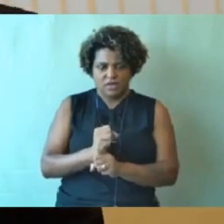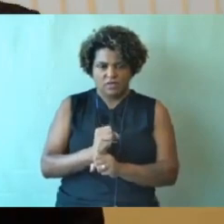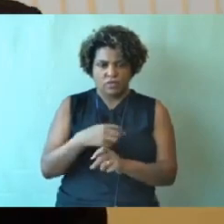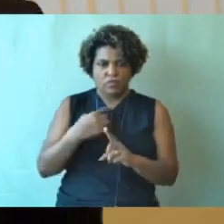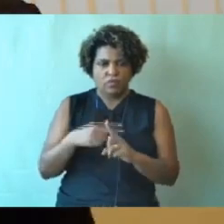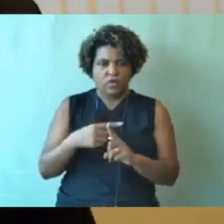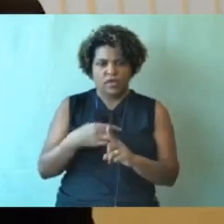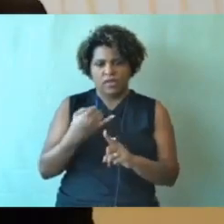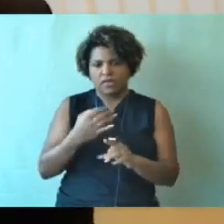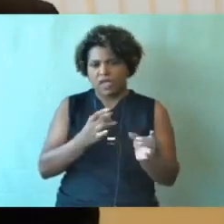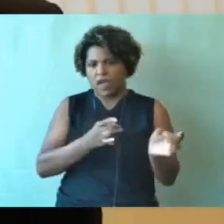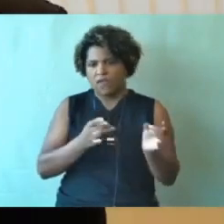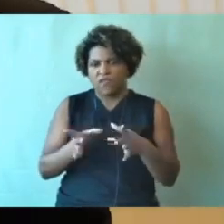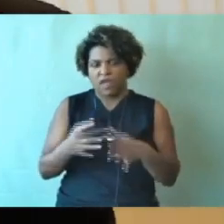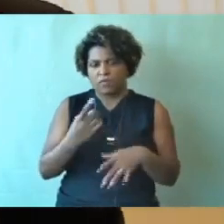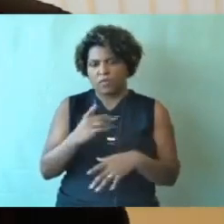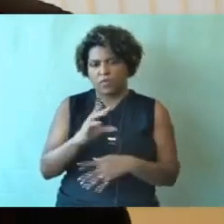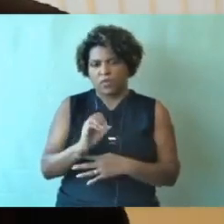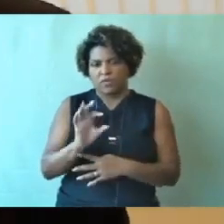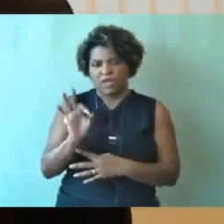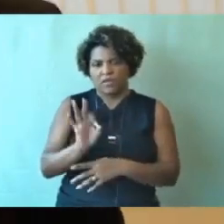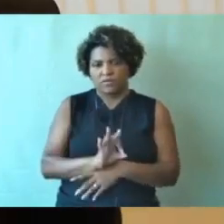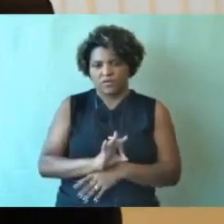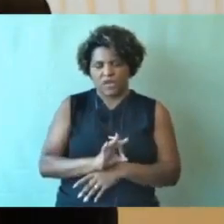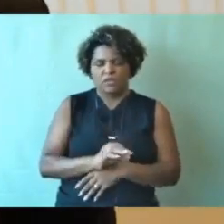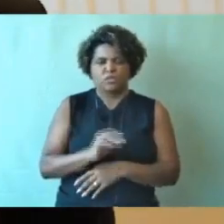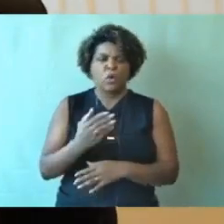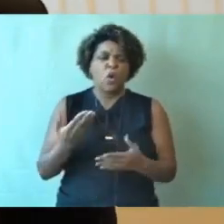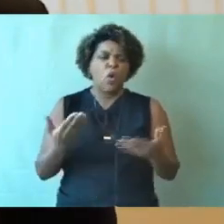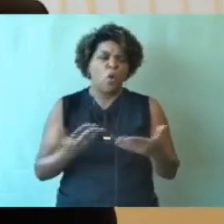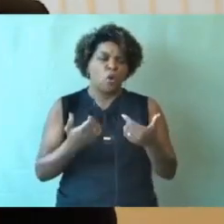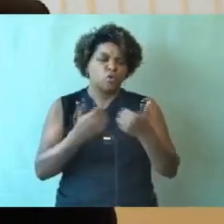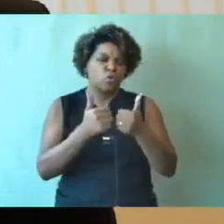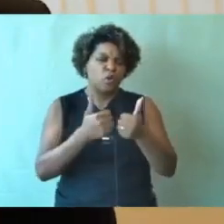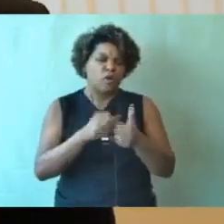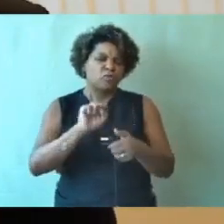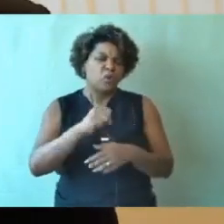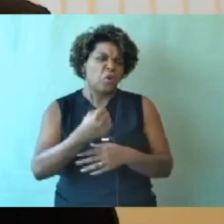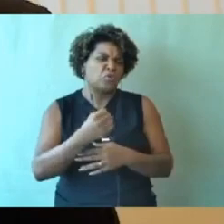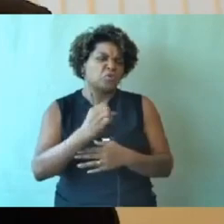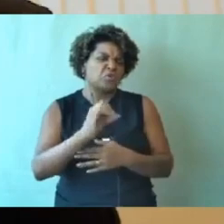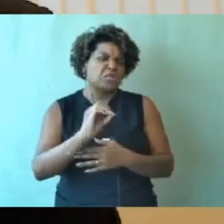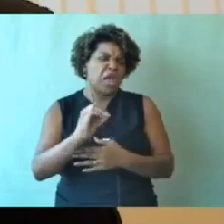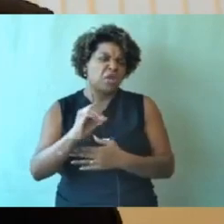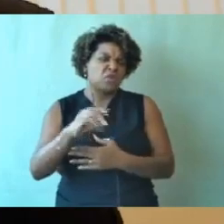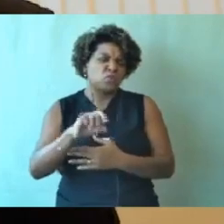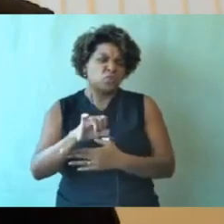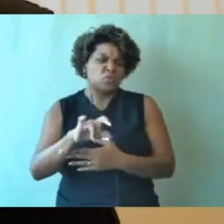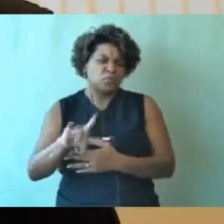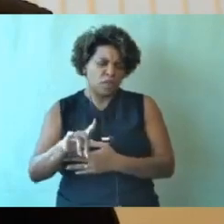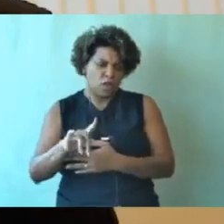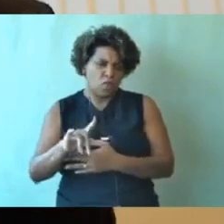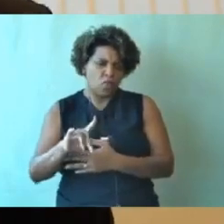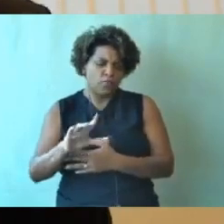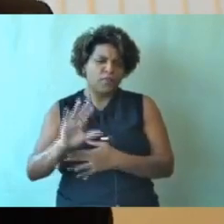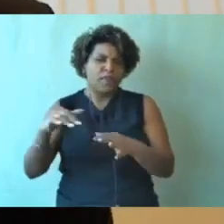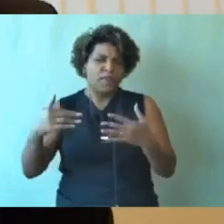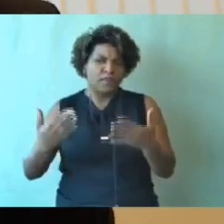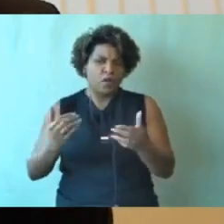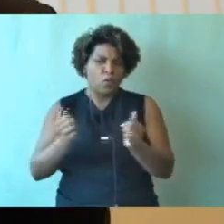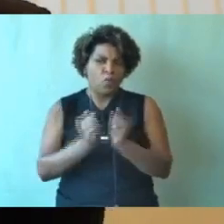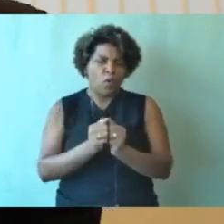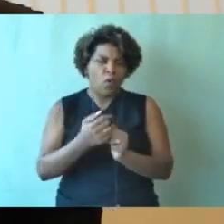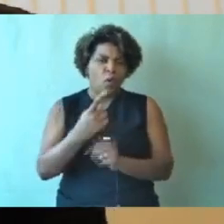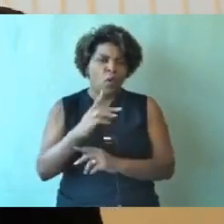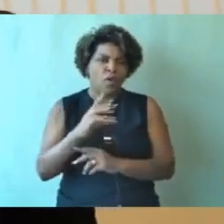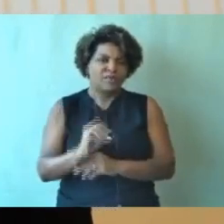o carro desse hoje é aproximadamente 800 e poucos mil. Ou seja, com 10 anos eu tenho que vendê-lo por 85 mil, aproximadamente. Se eu não vender,